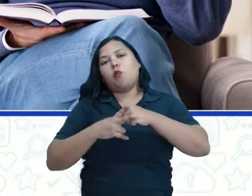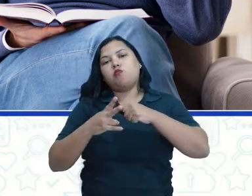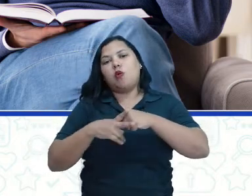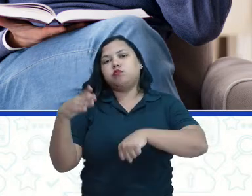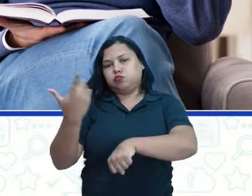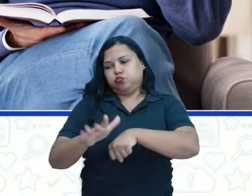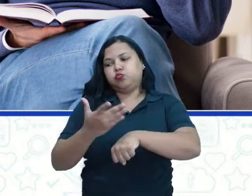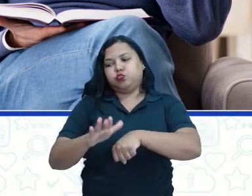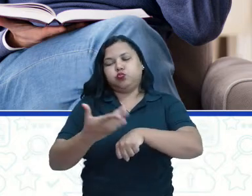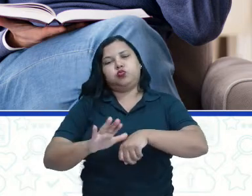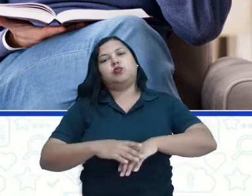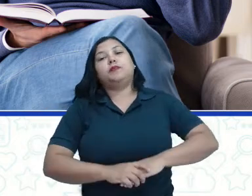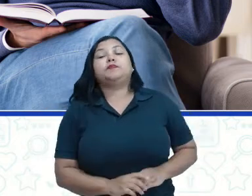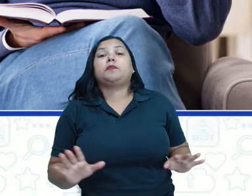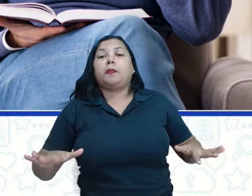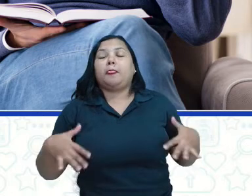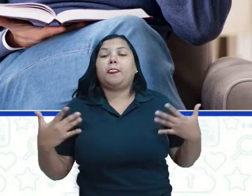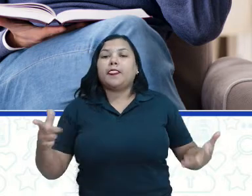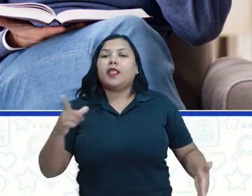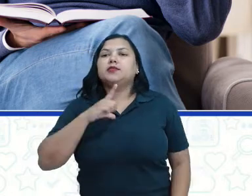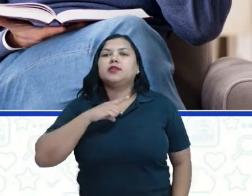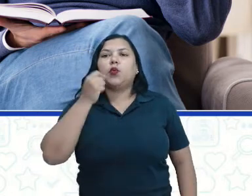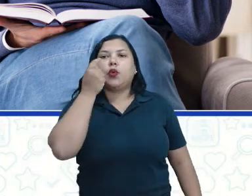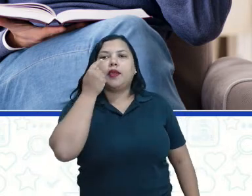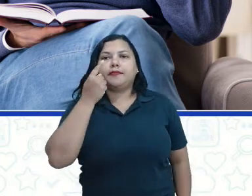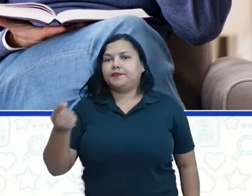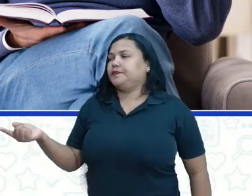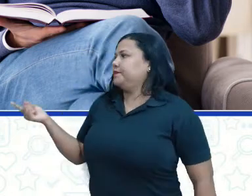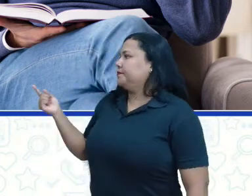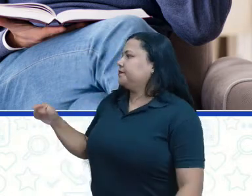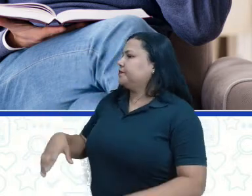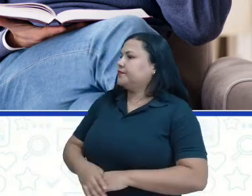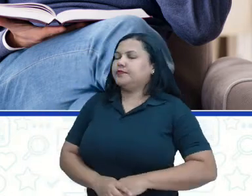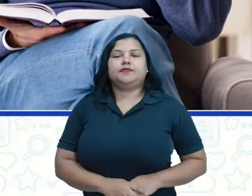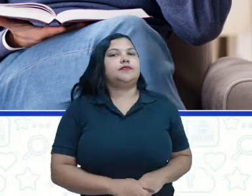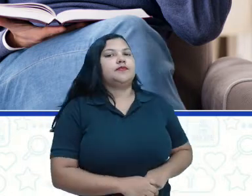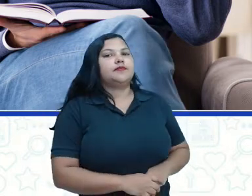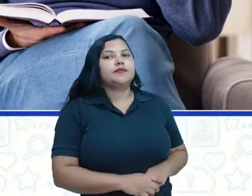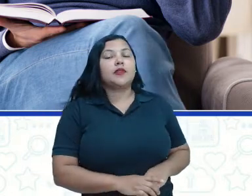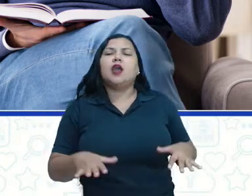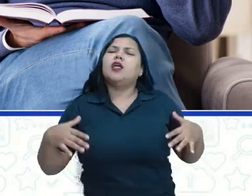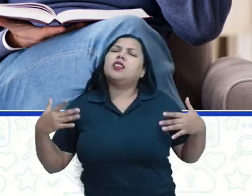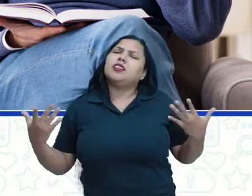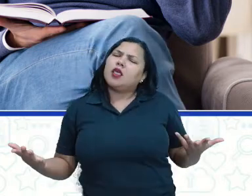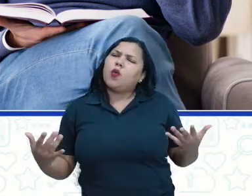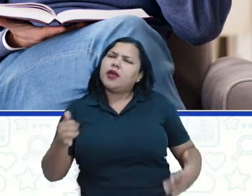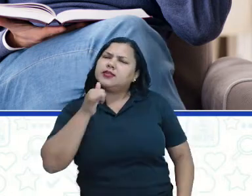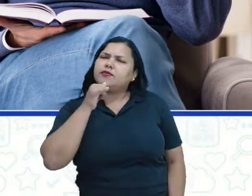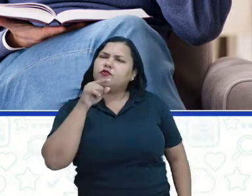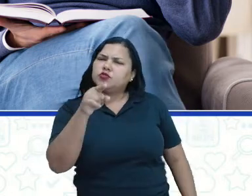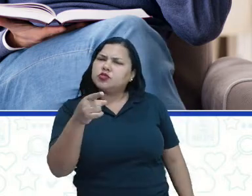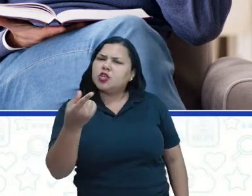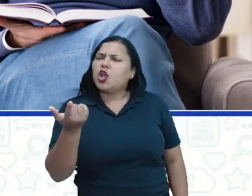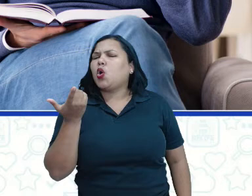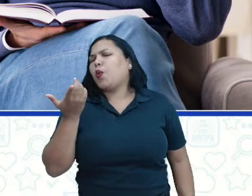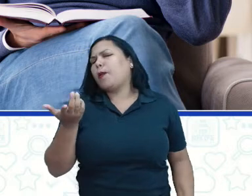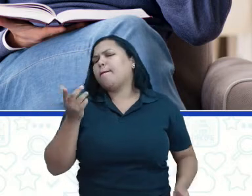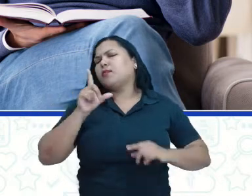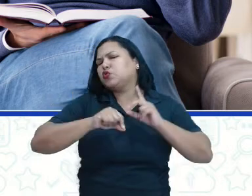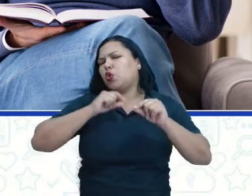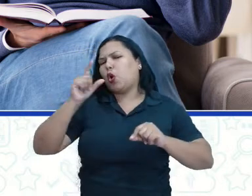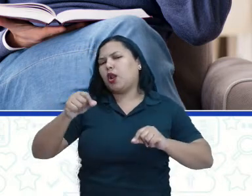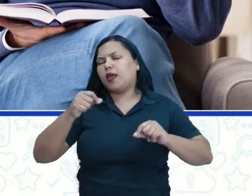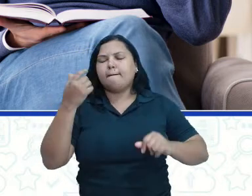especial, certo? Então temos: what do you prefer, listen to music or reading books, reading poems? O que você